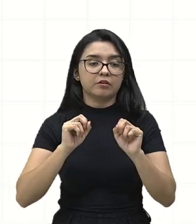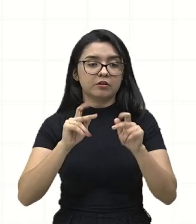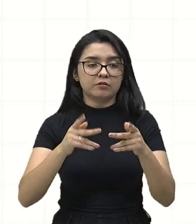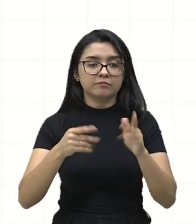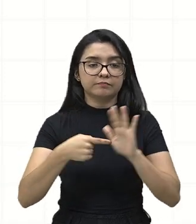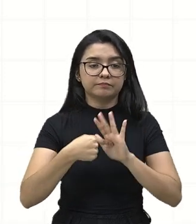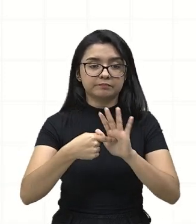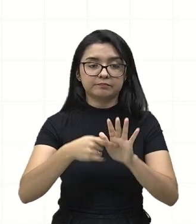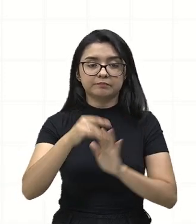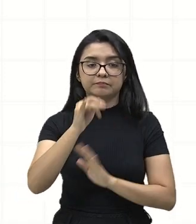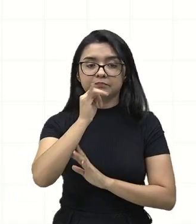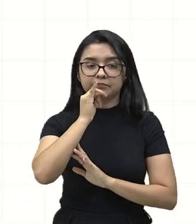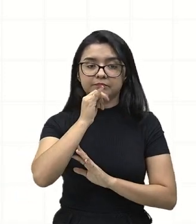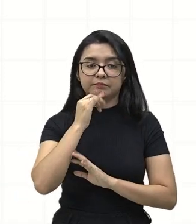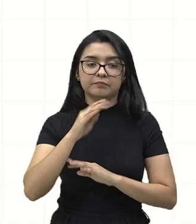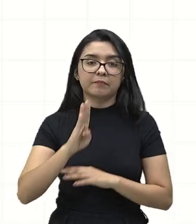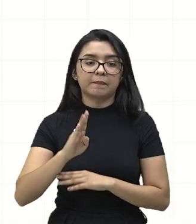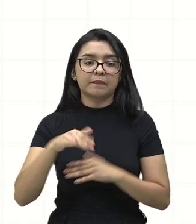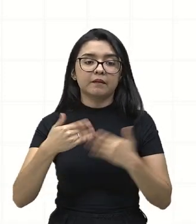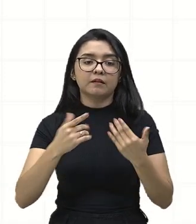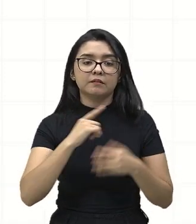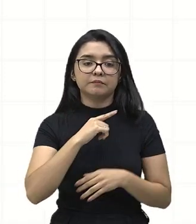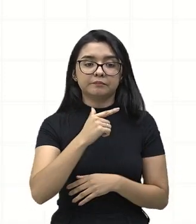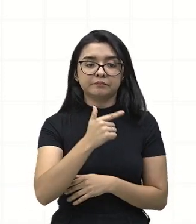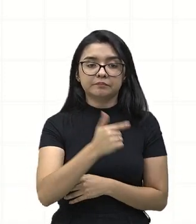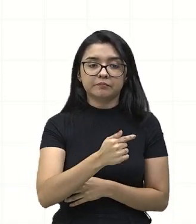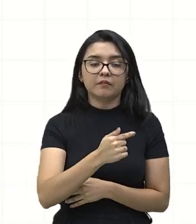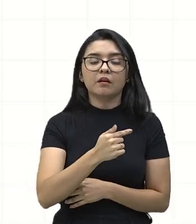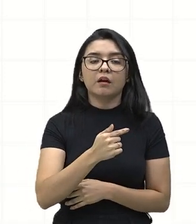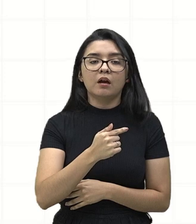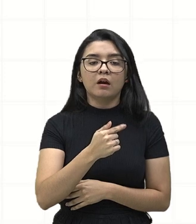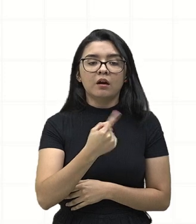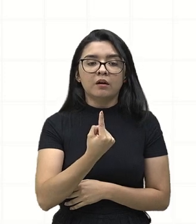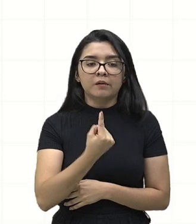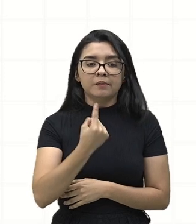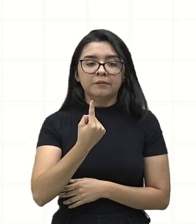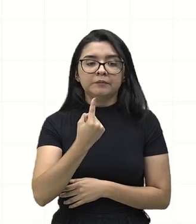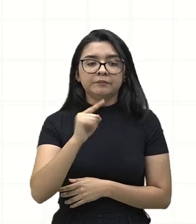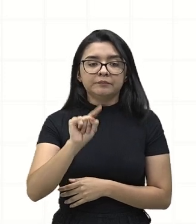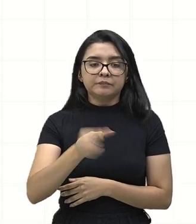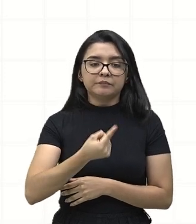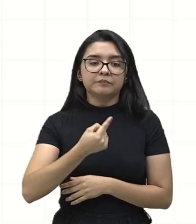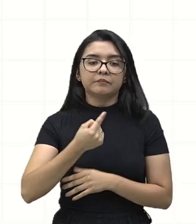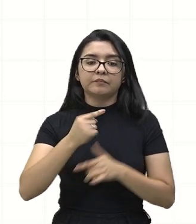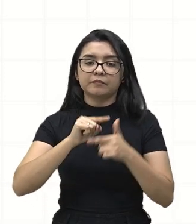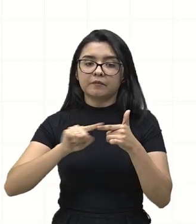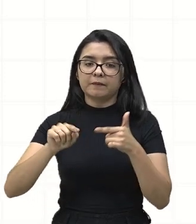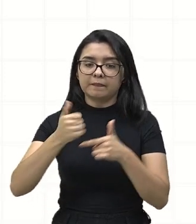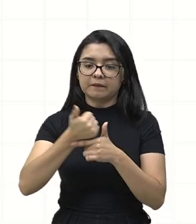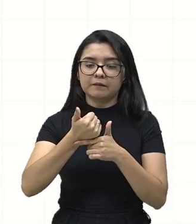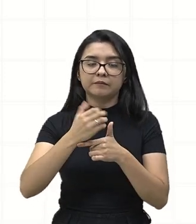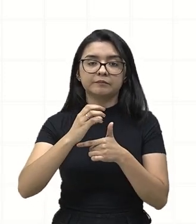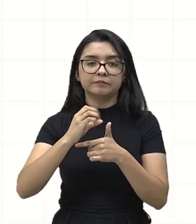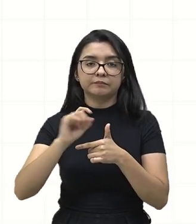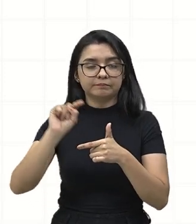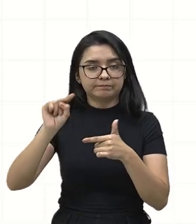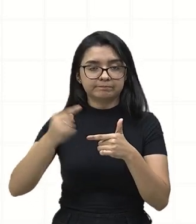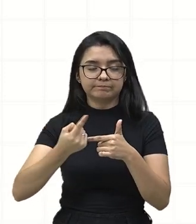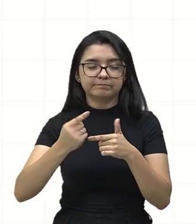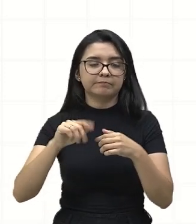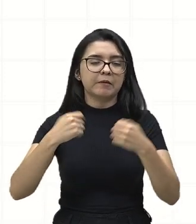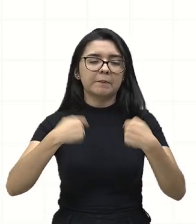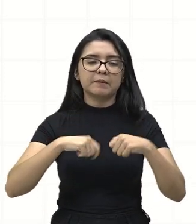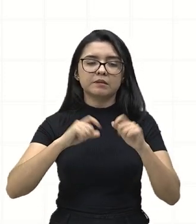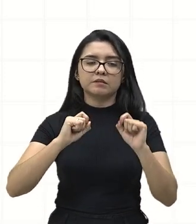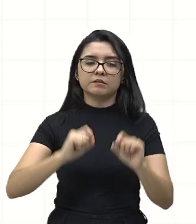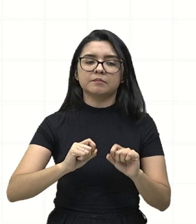exemplo. Do item B, a gente tem 71.000 dividido por 1.000. A gente vai precisar